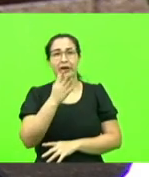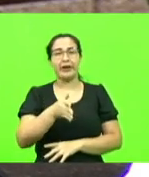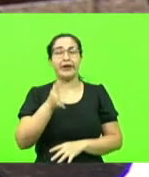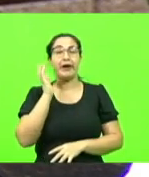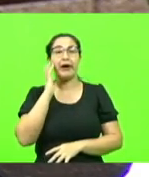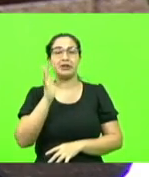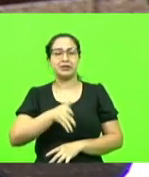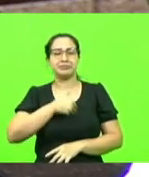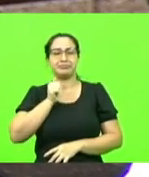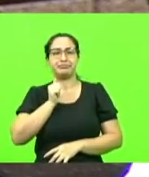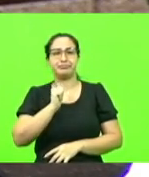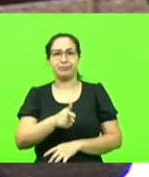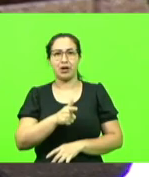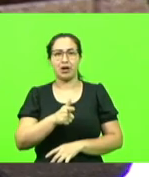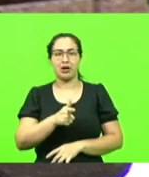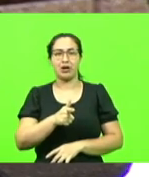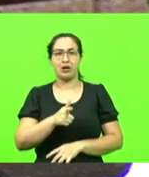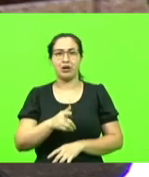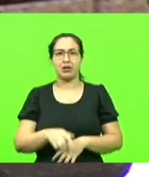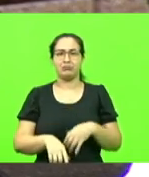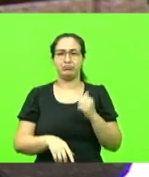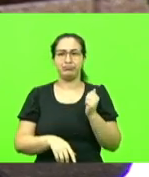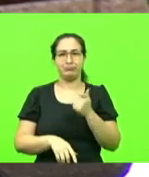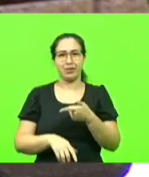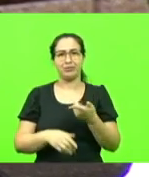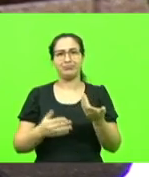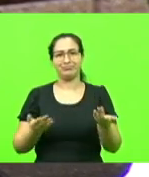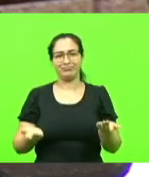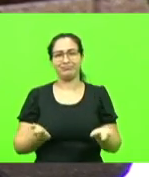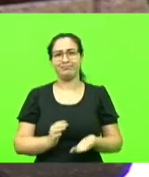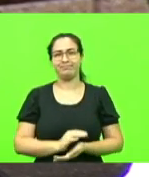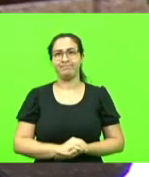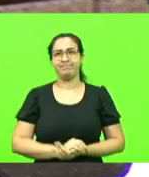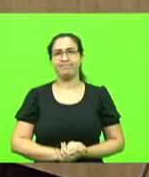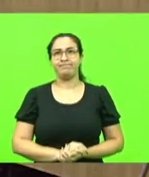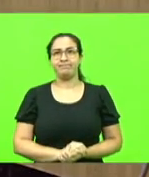de direitos de mais e deveres de menos.